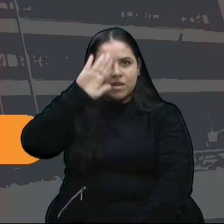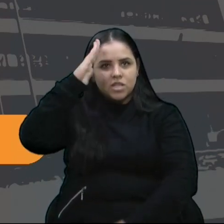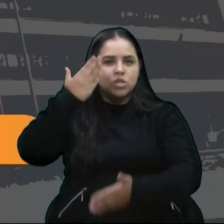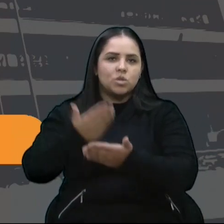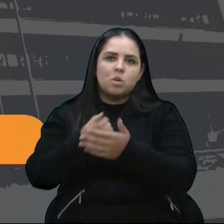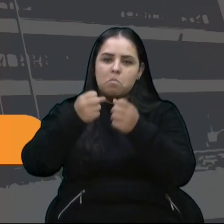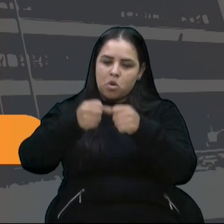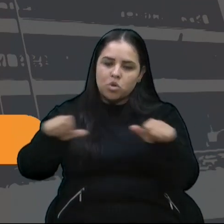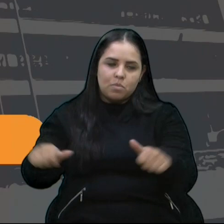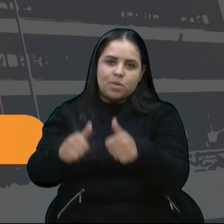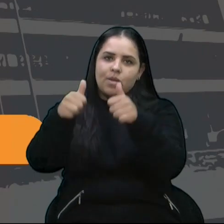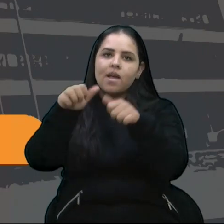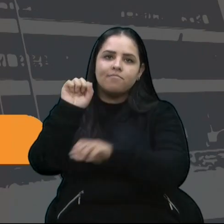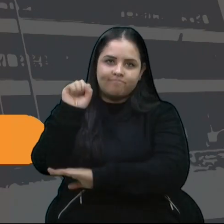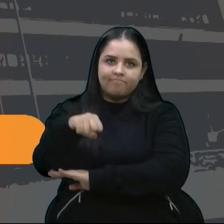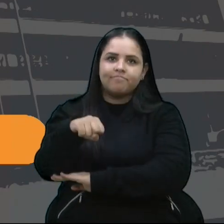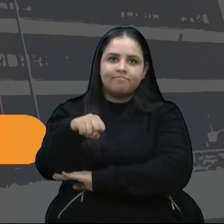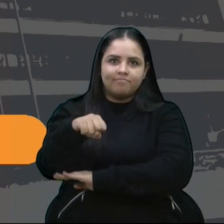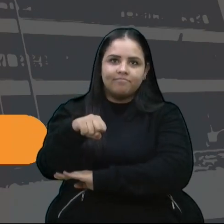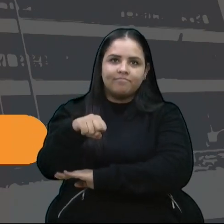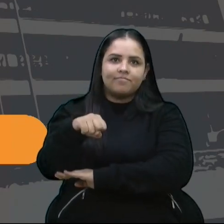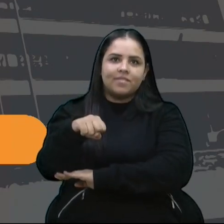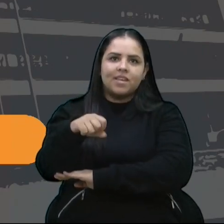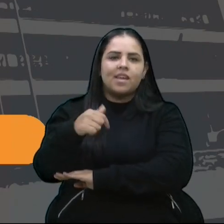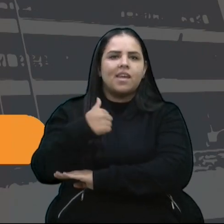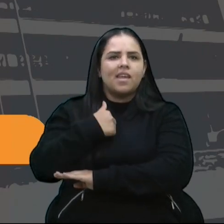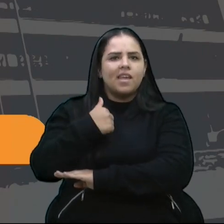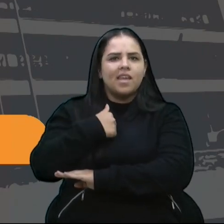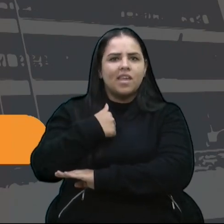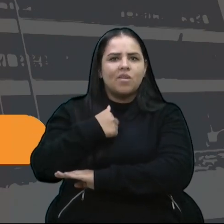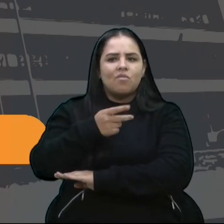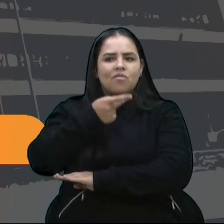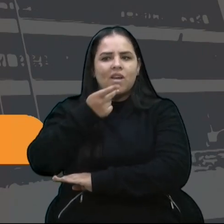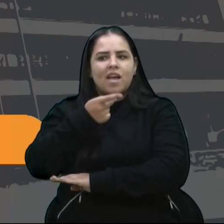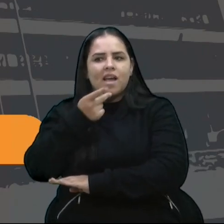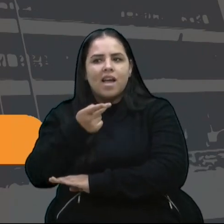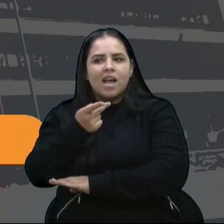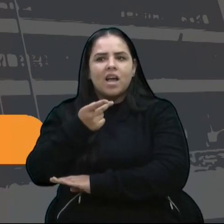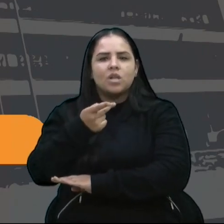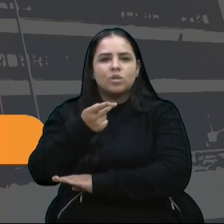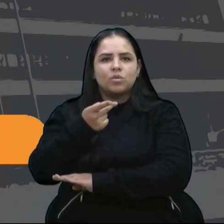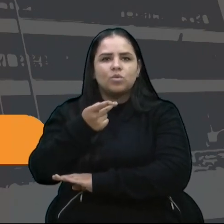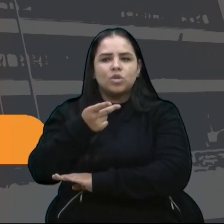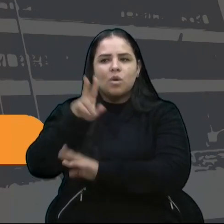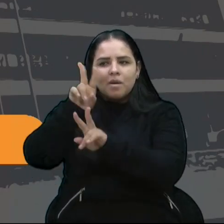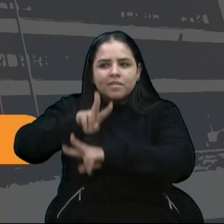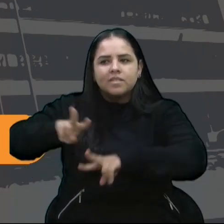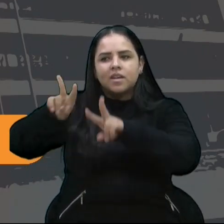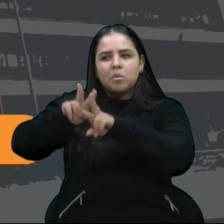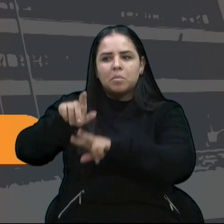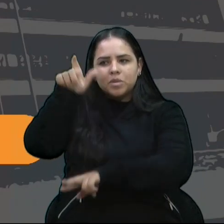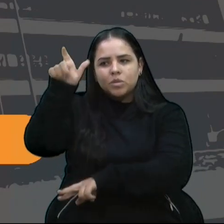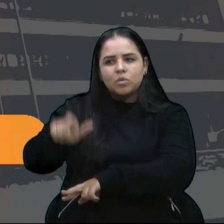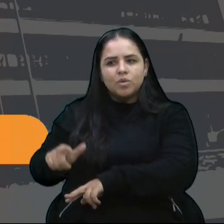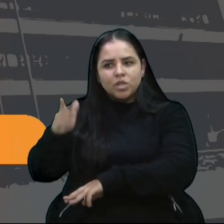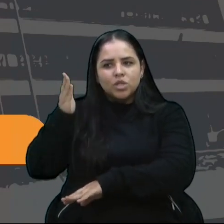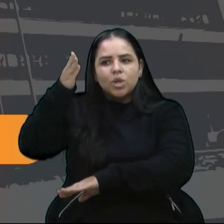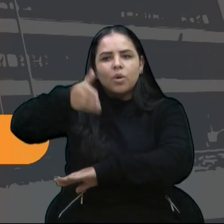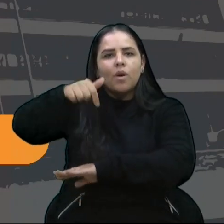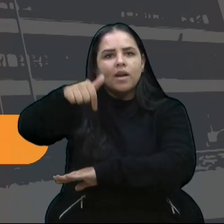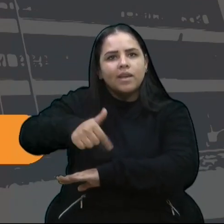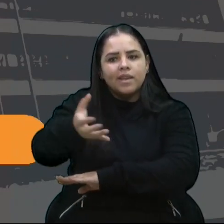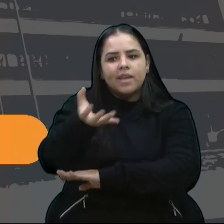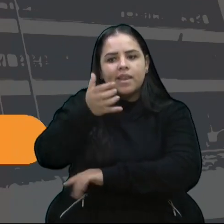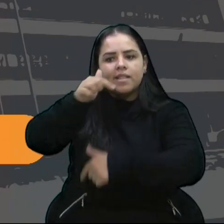ser melhor. É uma autocrítica que eu faço, assim, de alguém que chegou aqui e ainda quer trabalhar